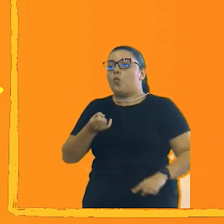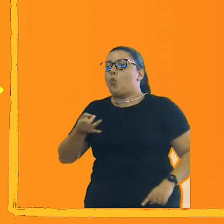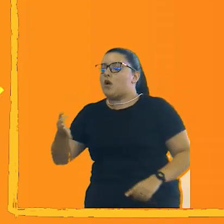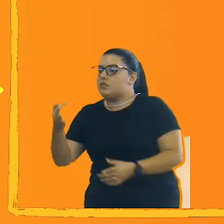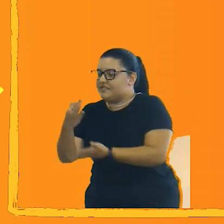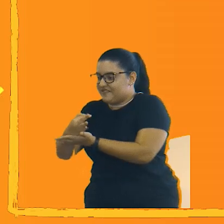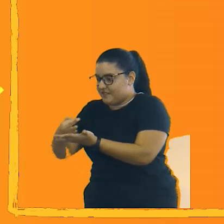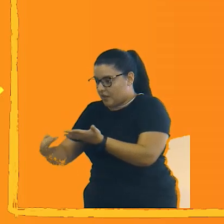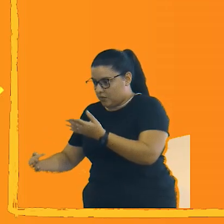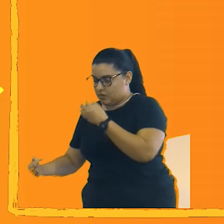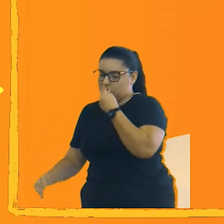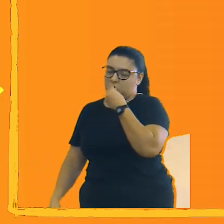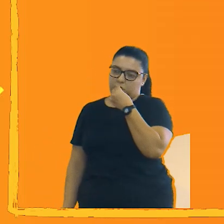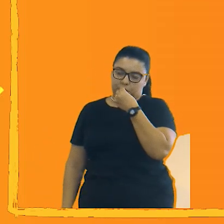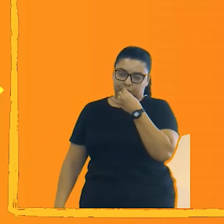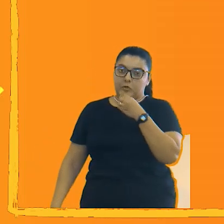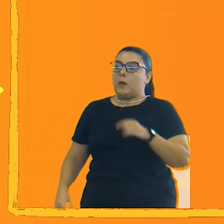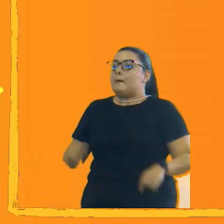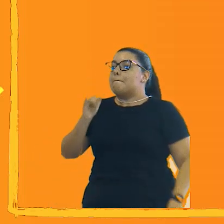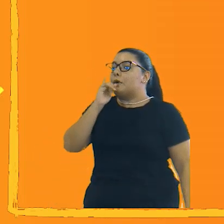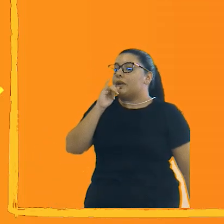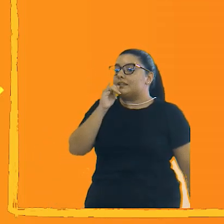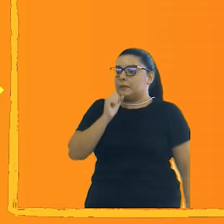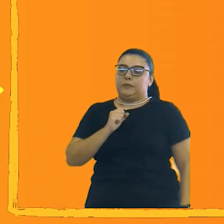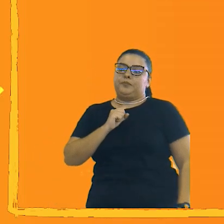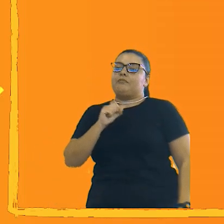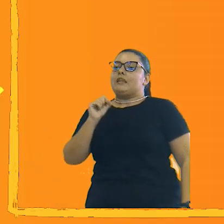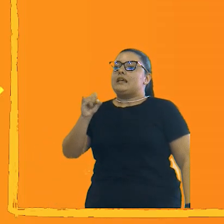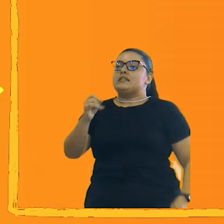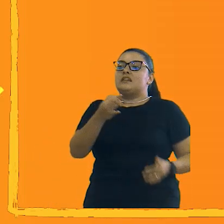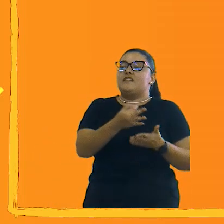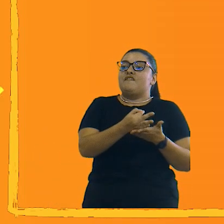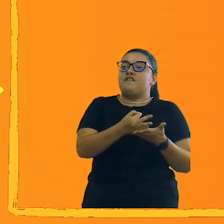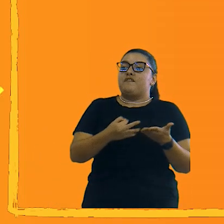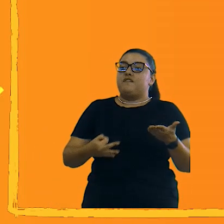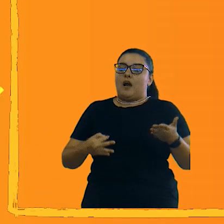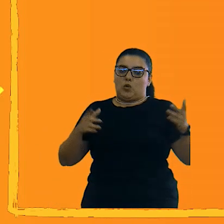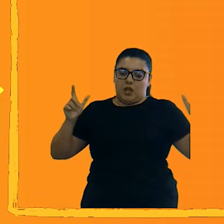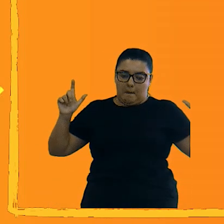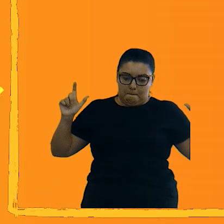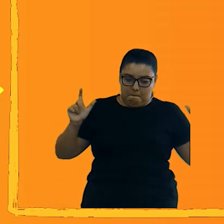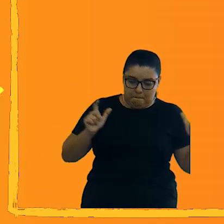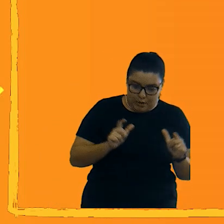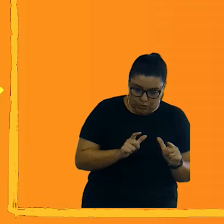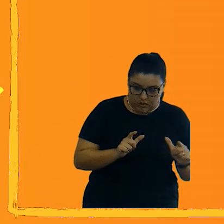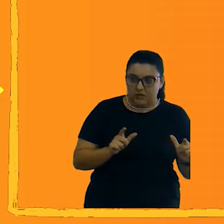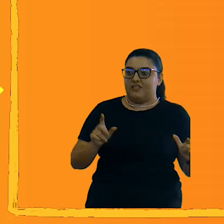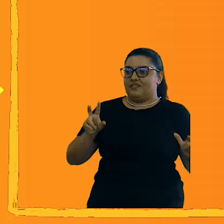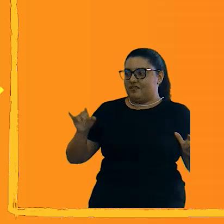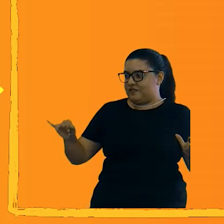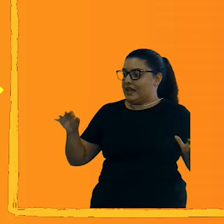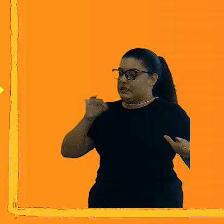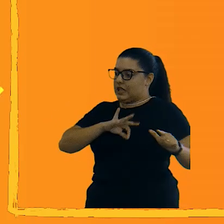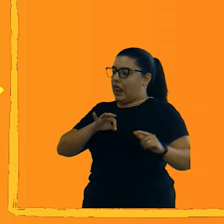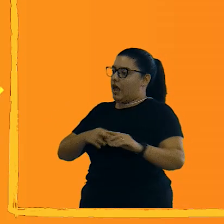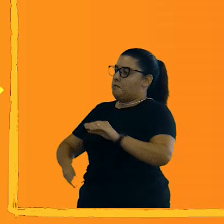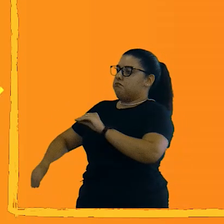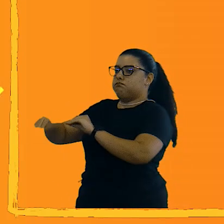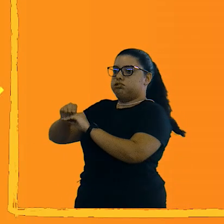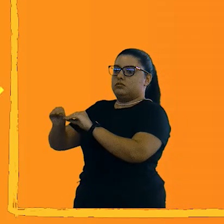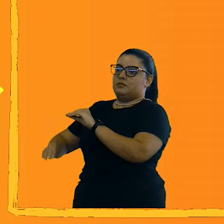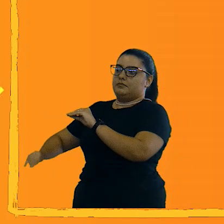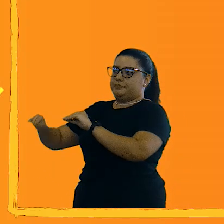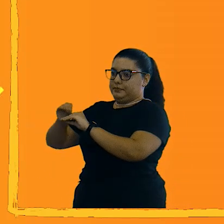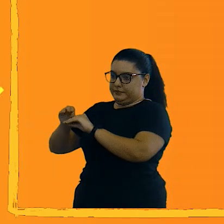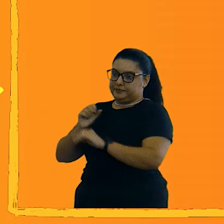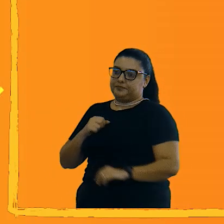de falas que cada um teve durante o mês quando receberá de cada um deles sabendo